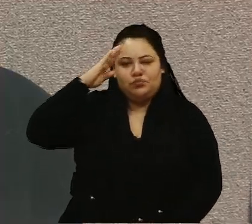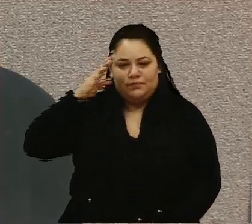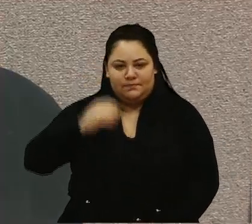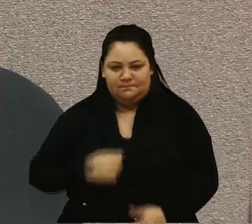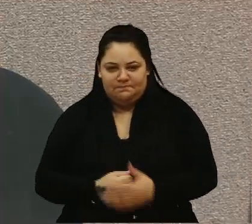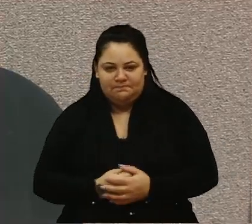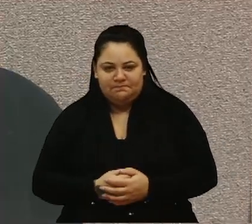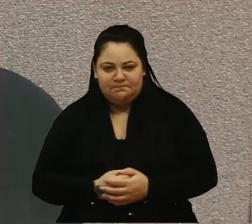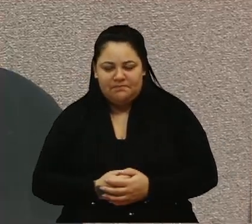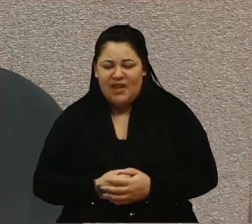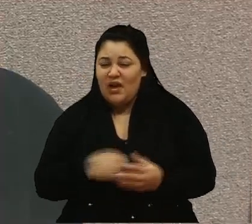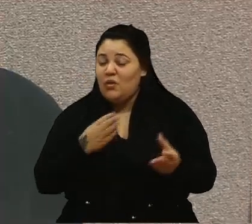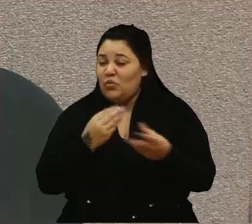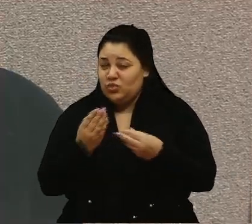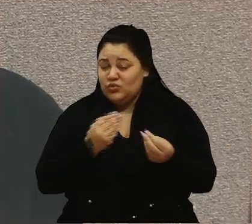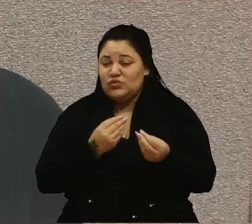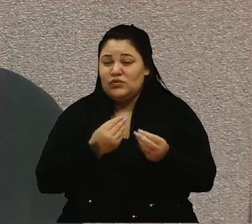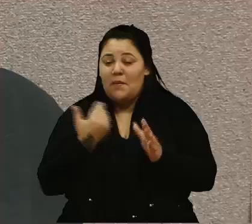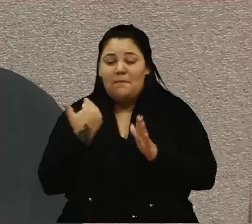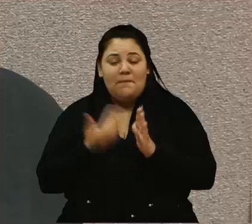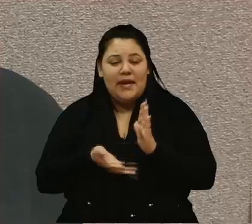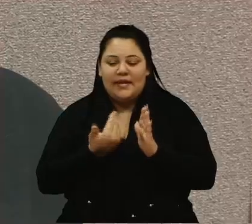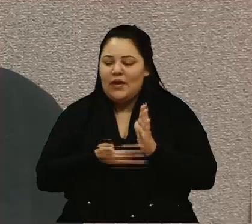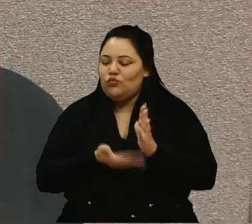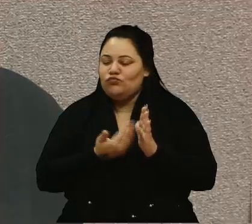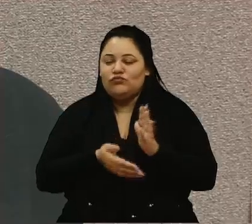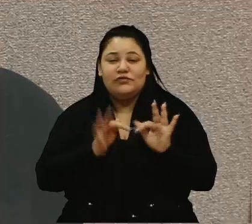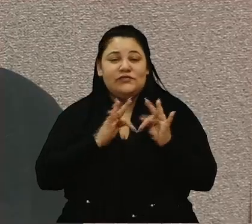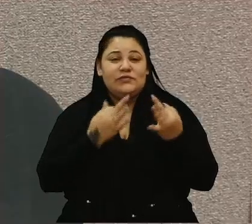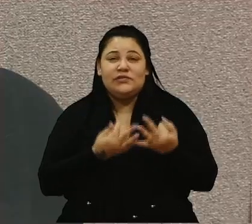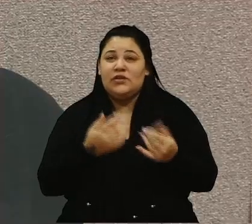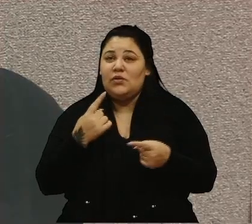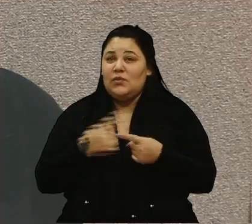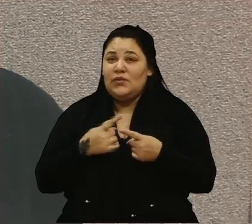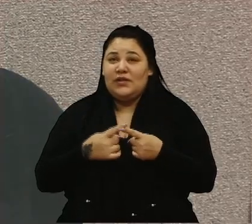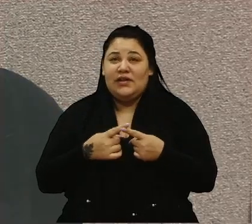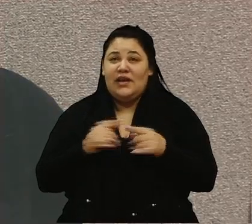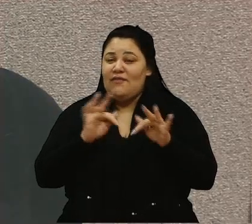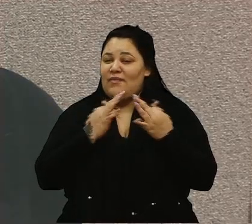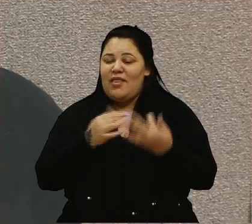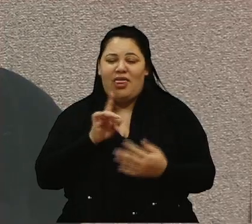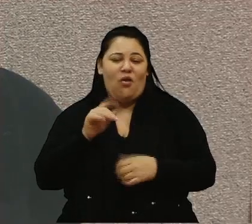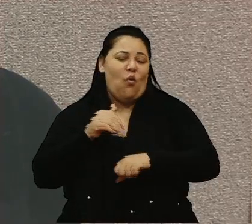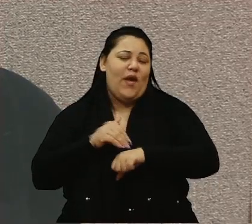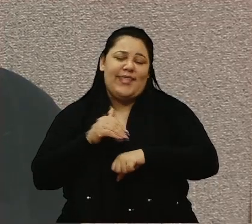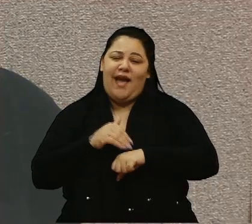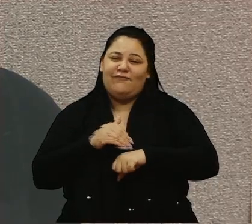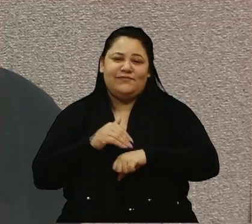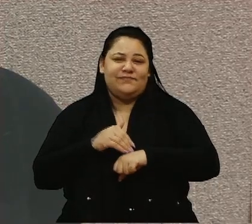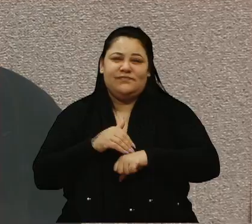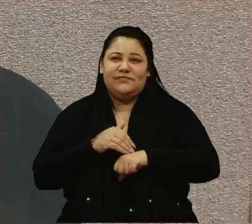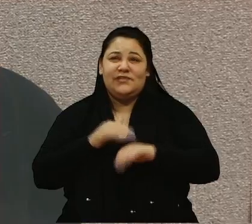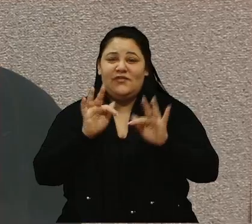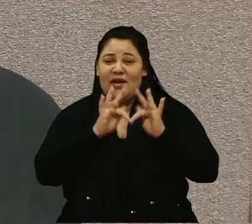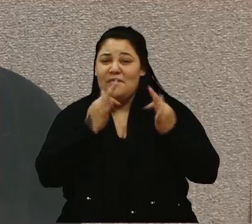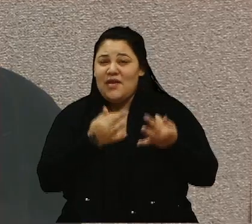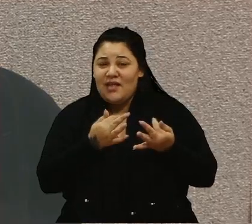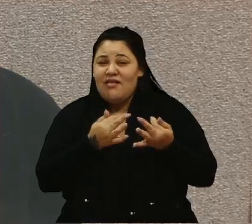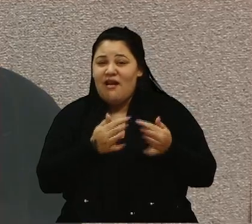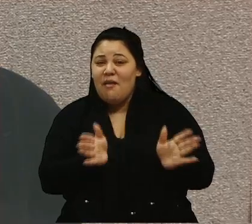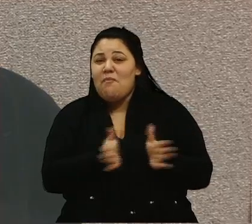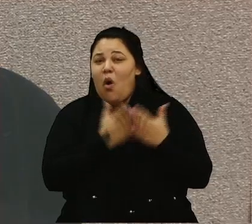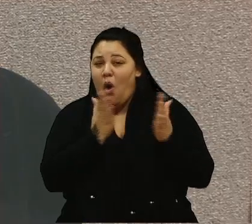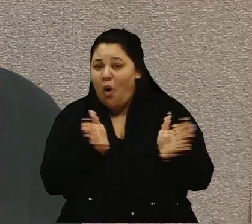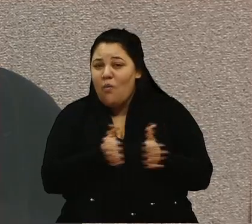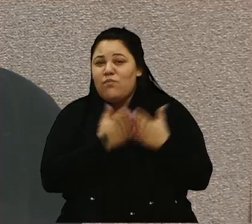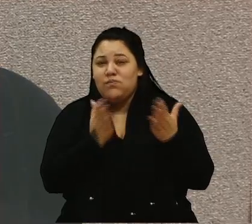Muitos acabaram perdendo as suas famílias porque a família não aguentava. Talvez algumas famílias entraram até mesmo na miséria